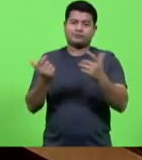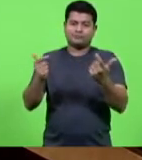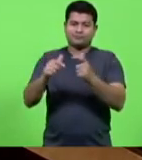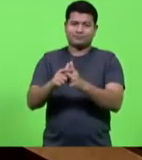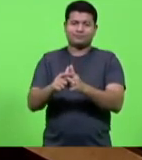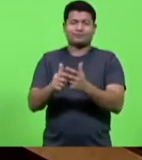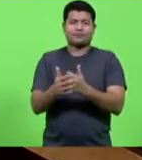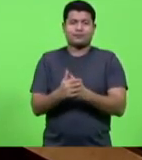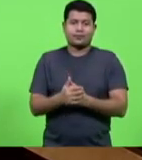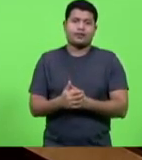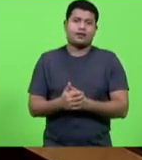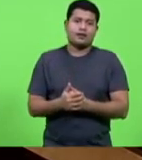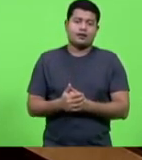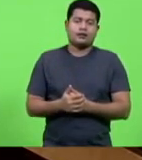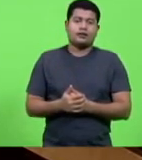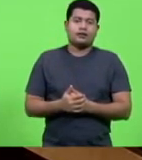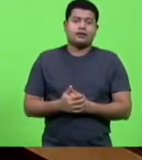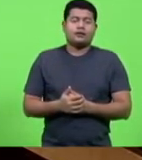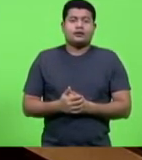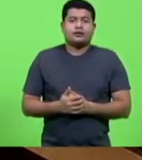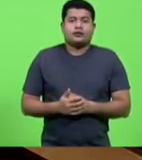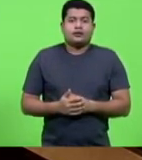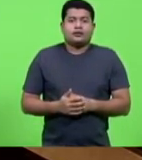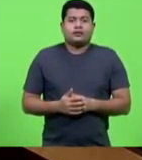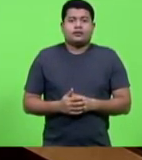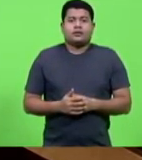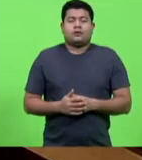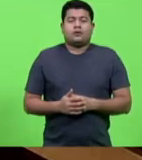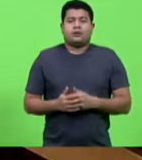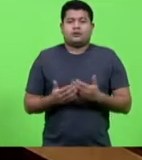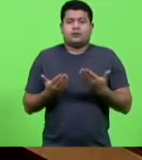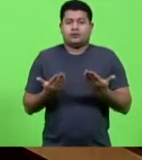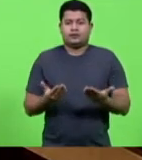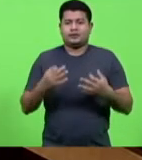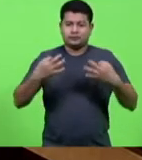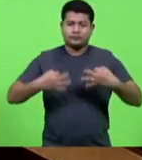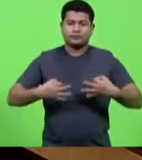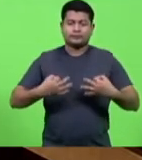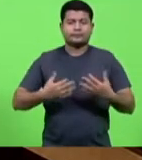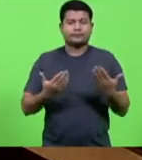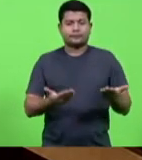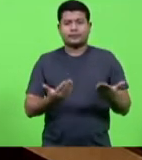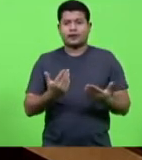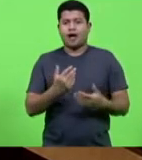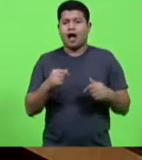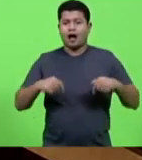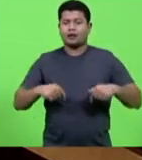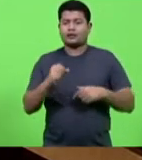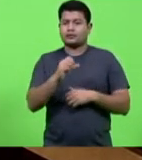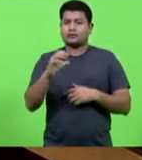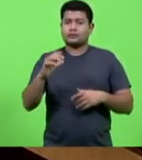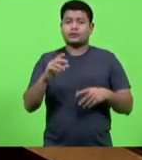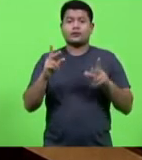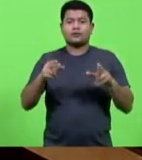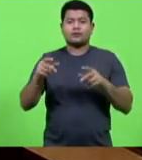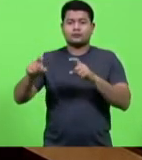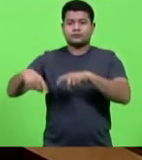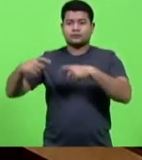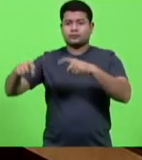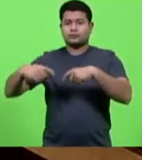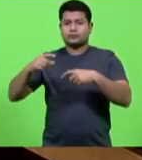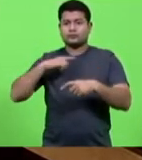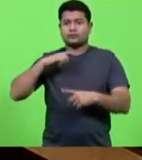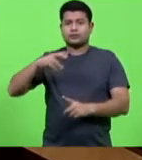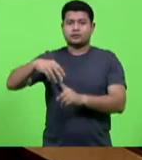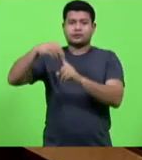E, certamente, que, como disse o deputado José Milton Schaefer, em Santa Catarina, assim como na agricultura, nós temos o